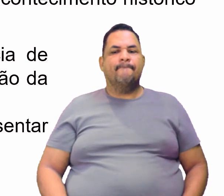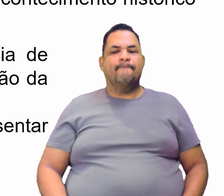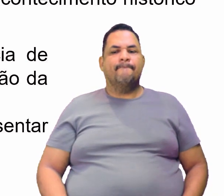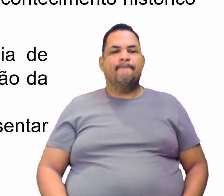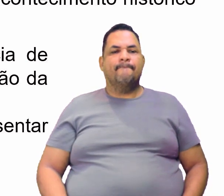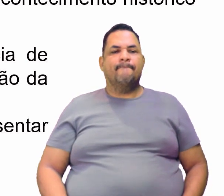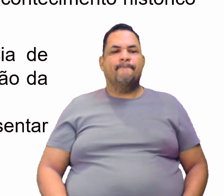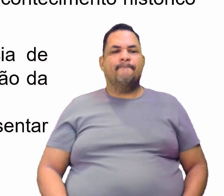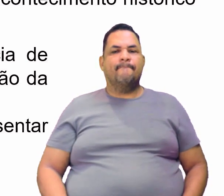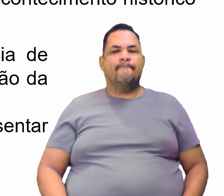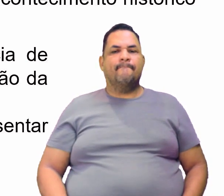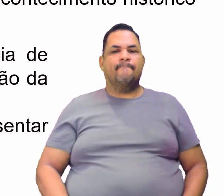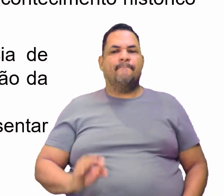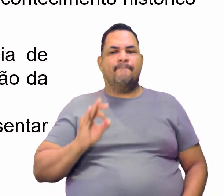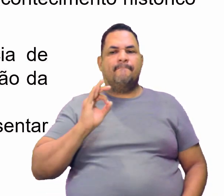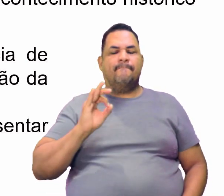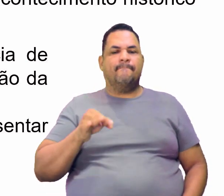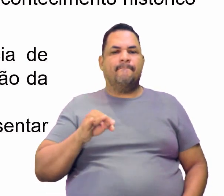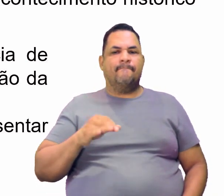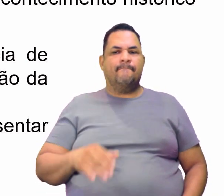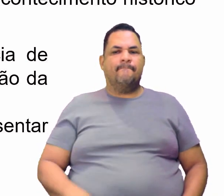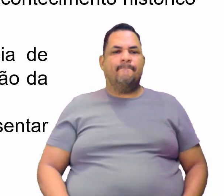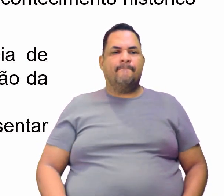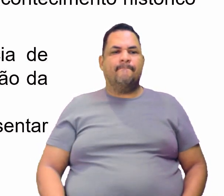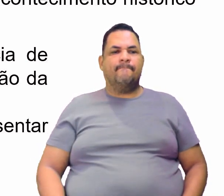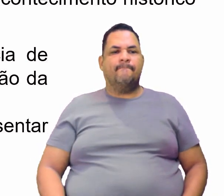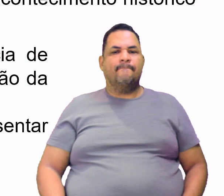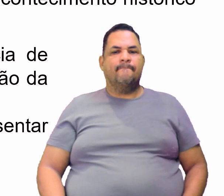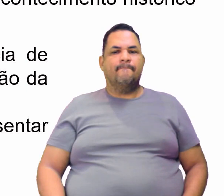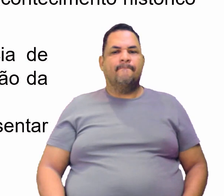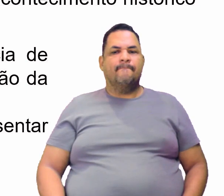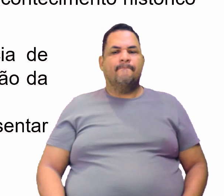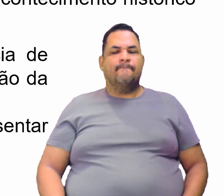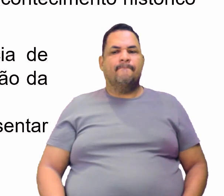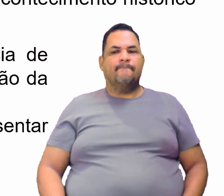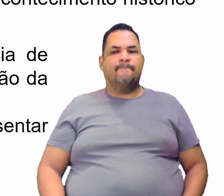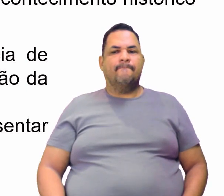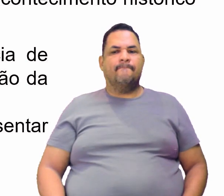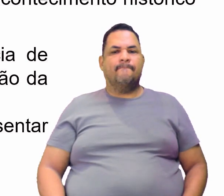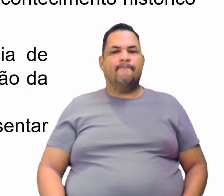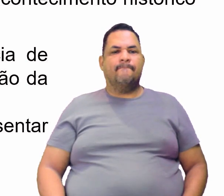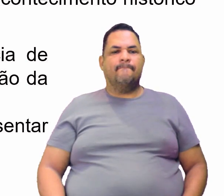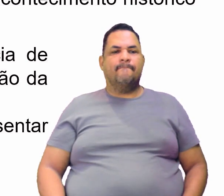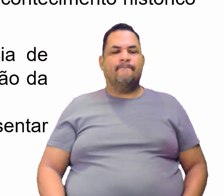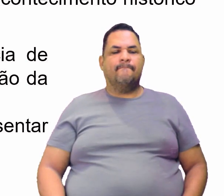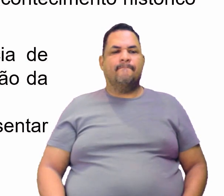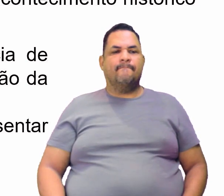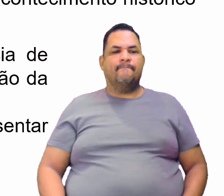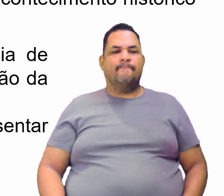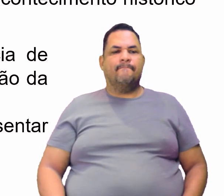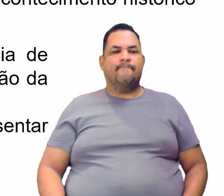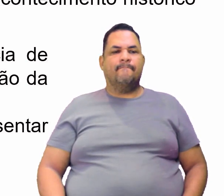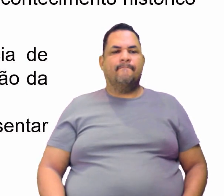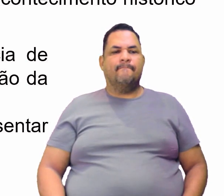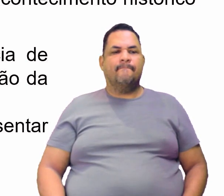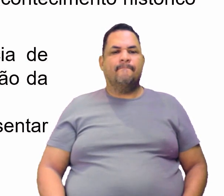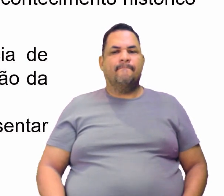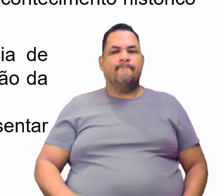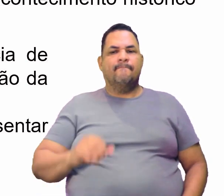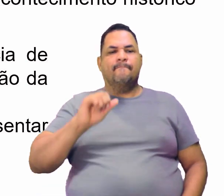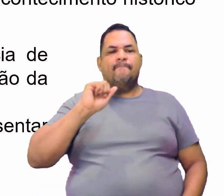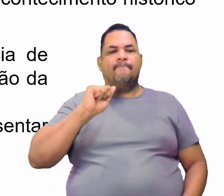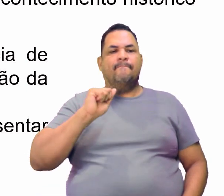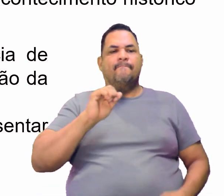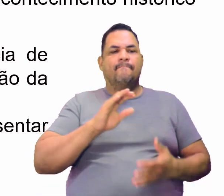Exceto, estão corretas, menos uma. Só uma que não vai estar correta, Vadinho. Então, vamos lá. A.